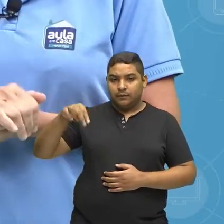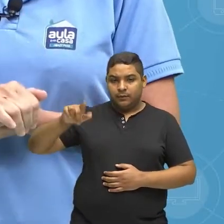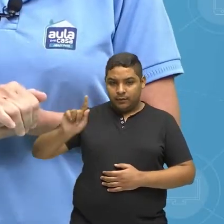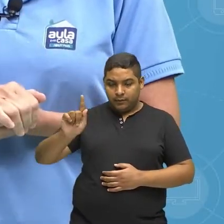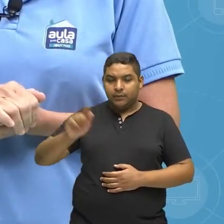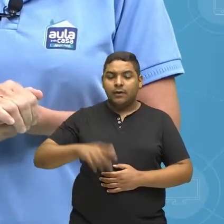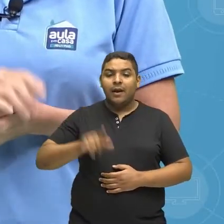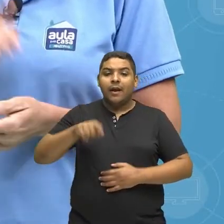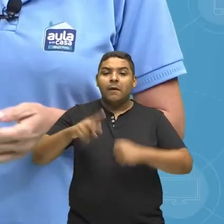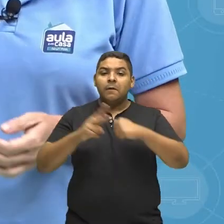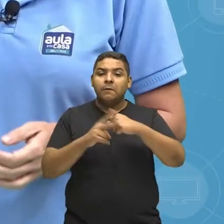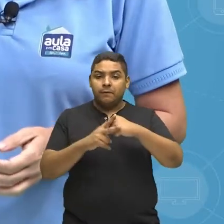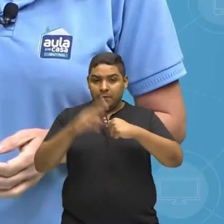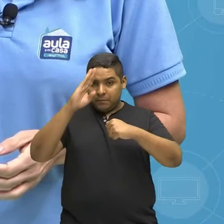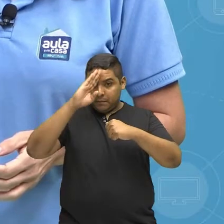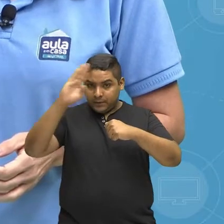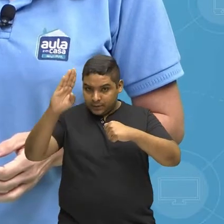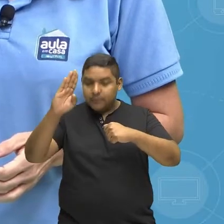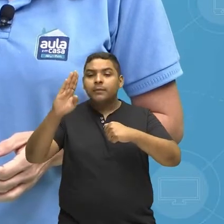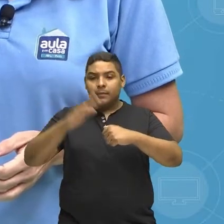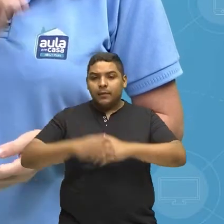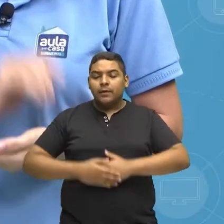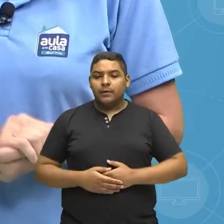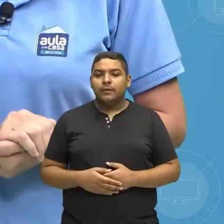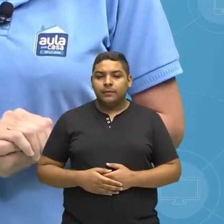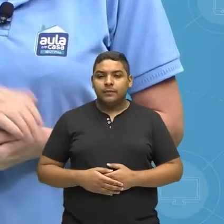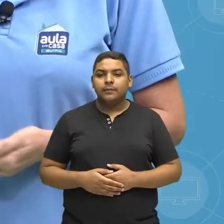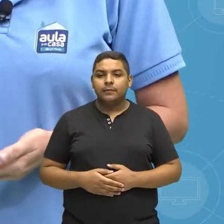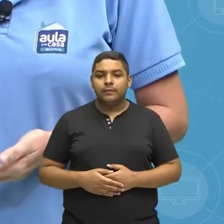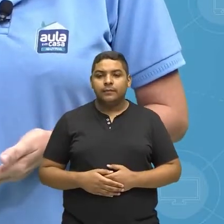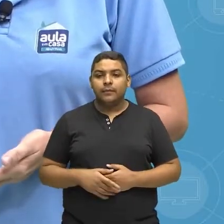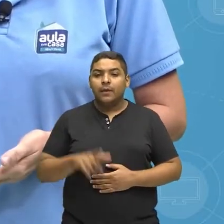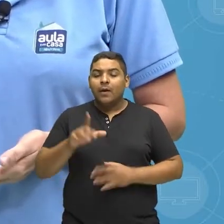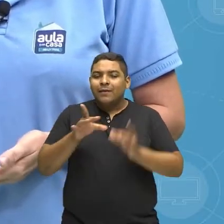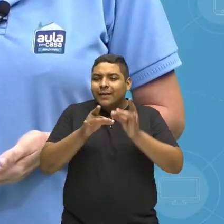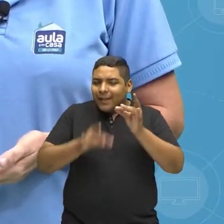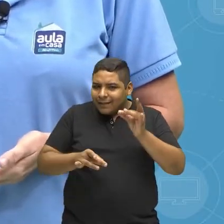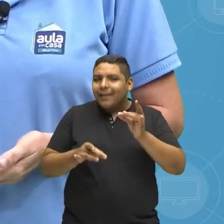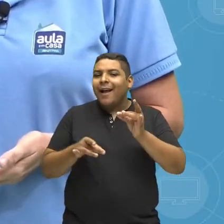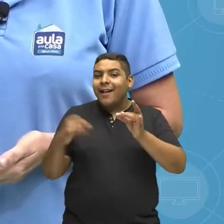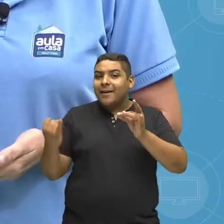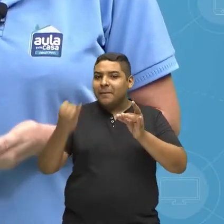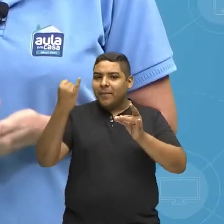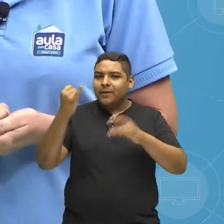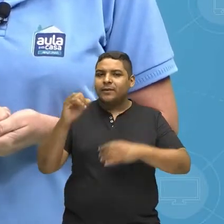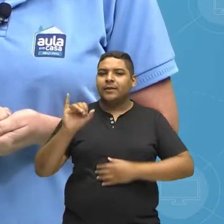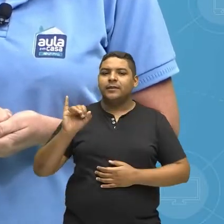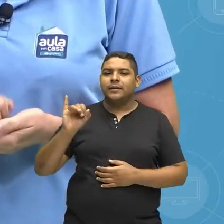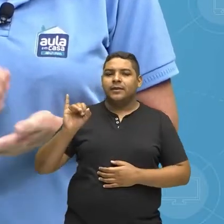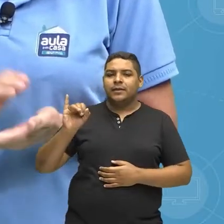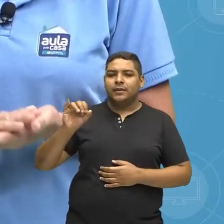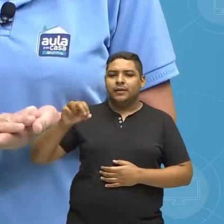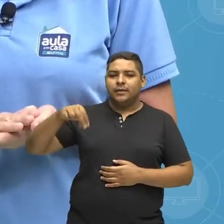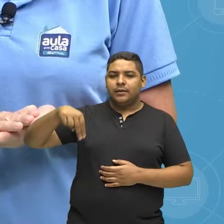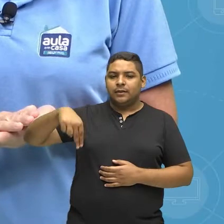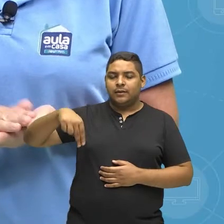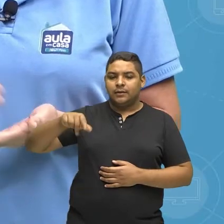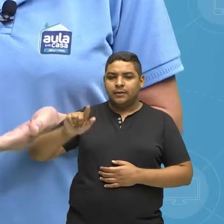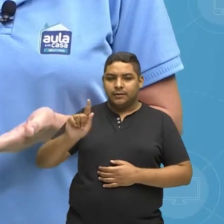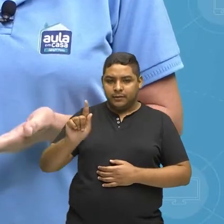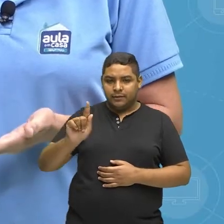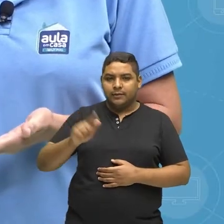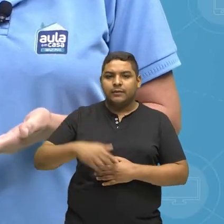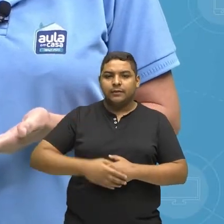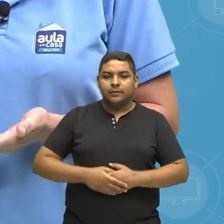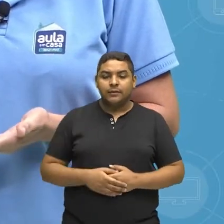verbo principal, só que ele é acompanhado de um detalhe muito importante, que é a palavra ing, que é o ing.